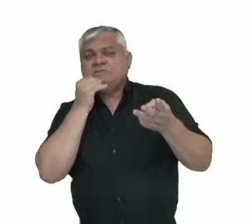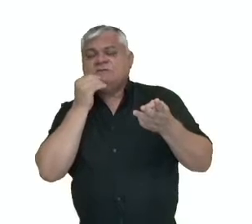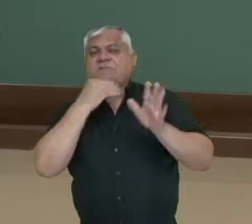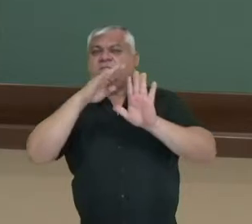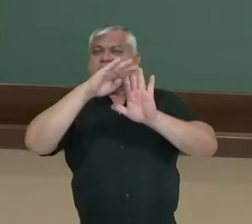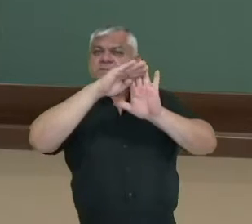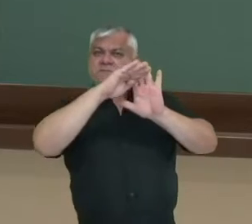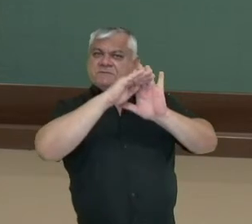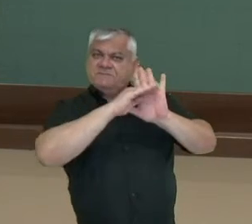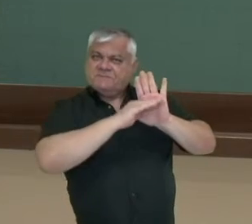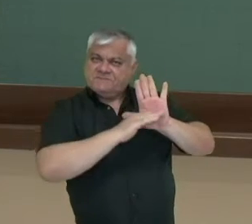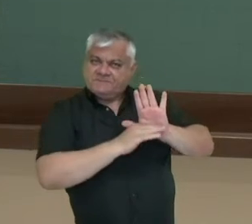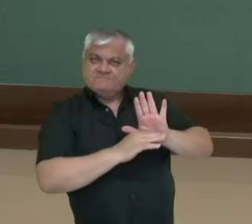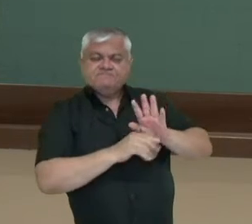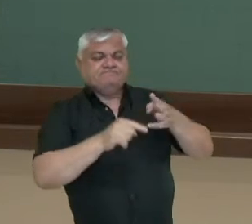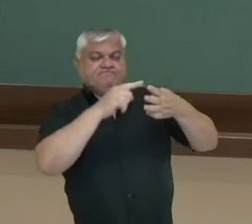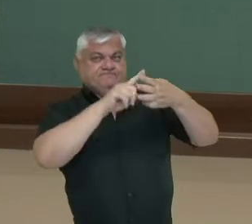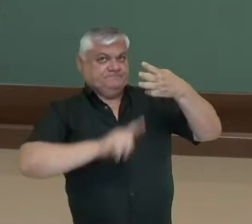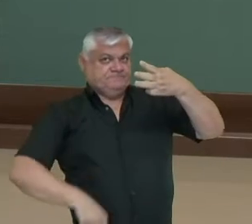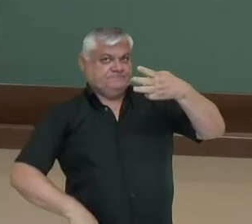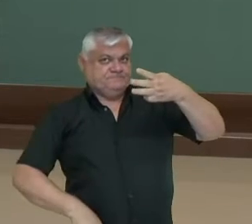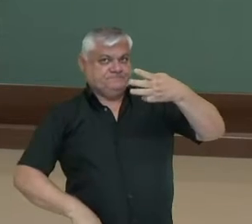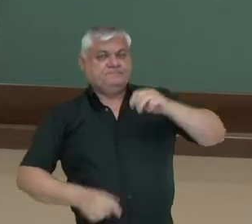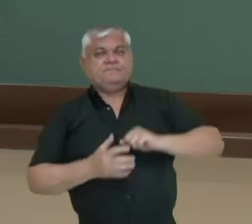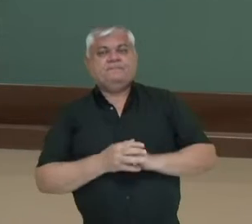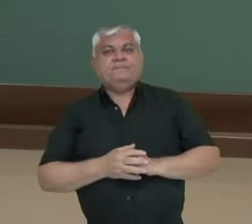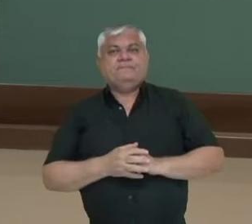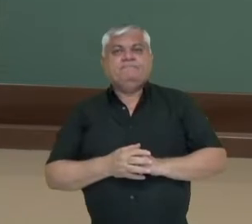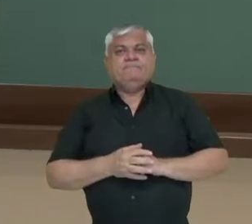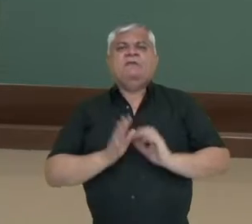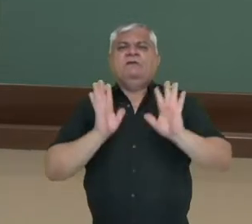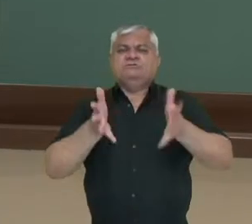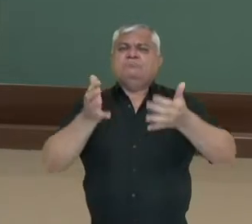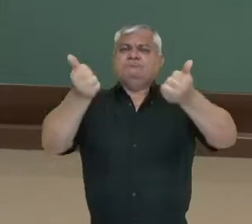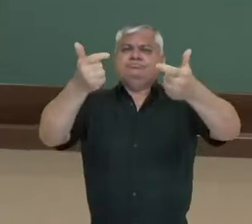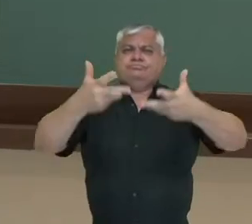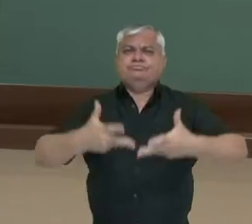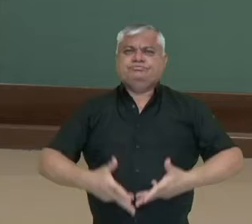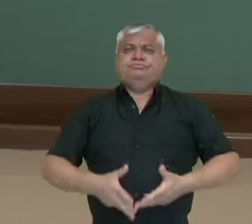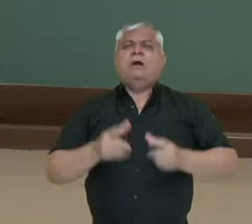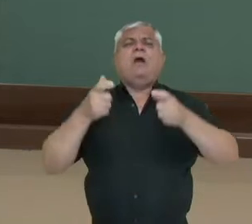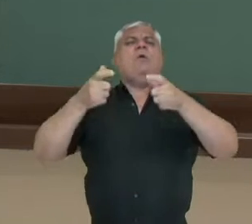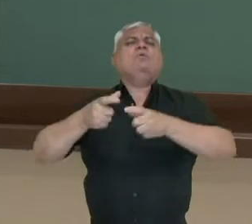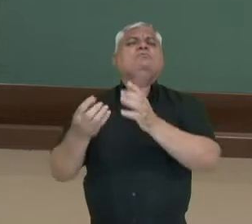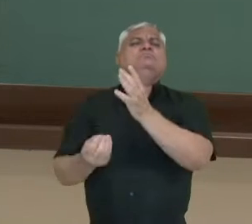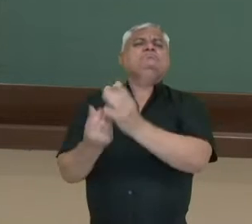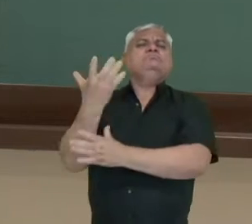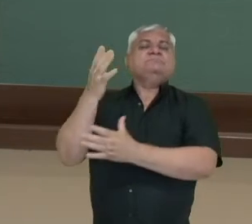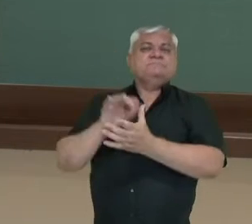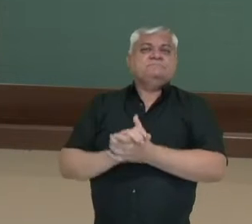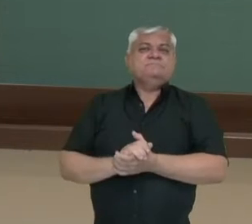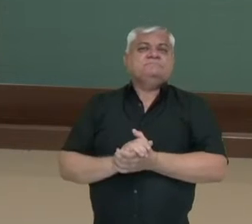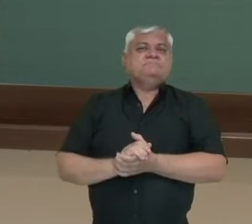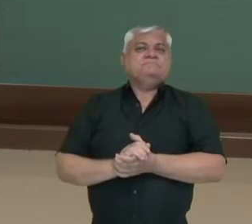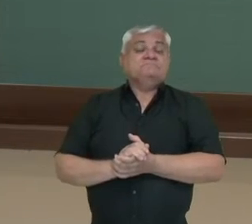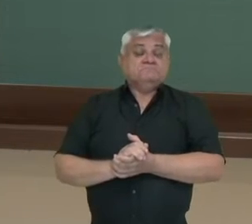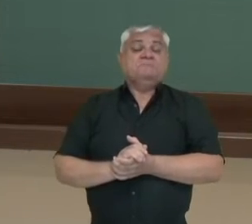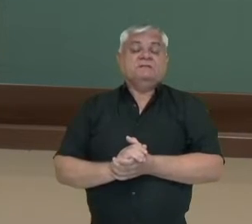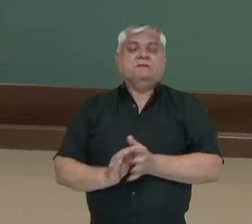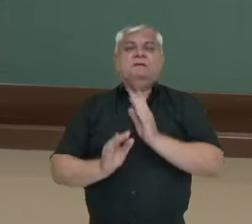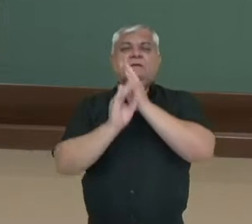princípios do cooperativismo. Bem, como nós falamos, aonde que começou isso? Começou na Escócia,